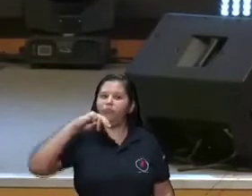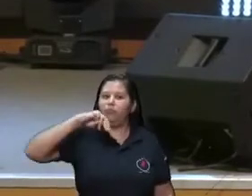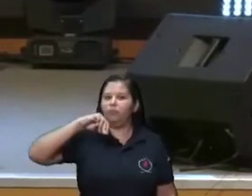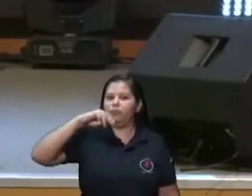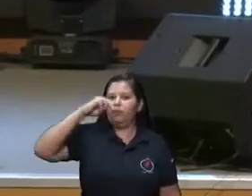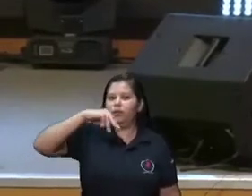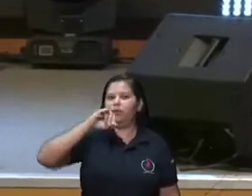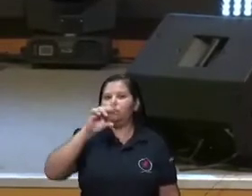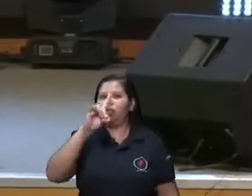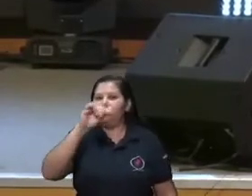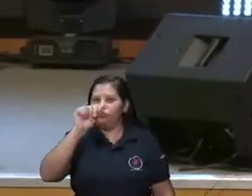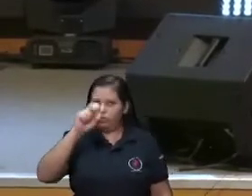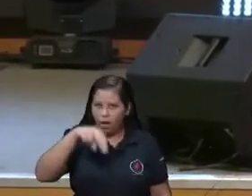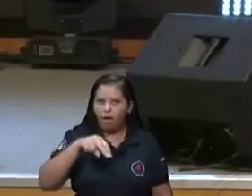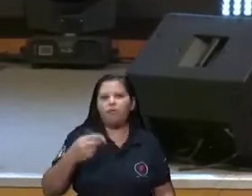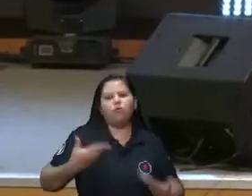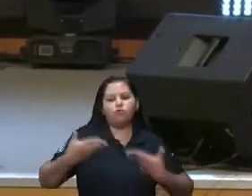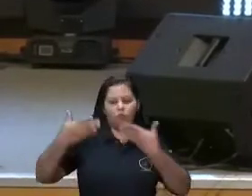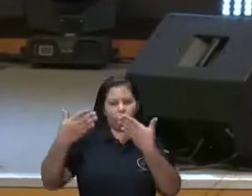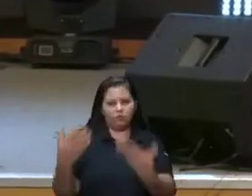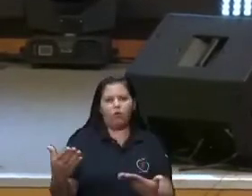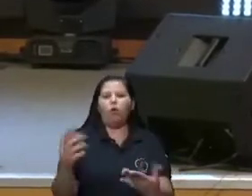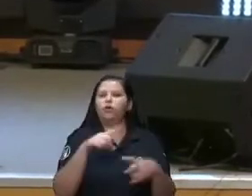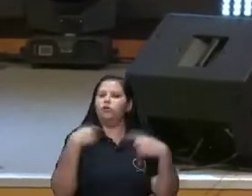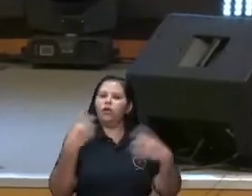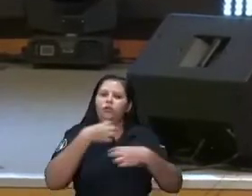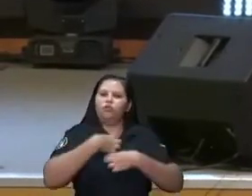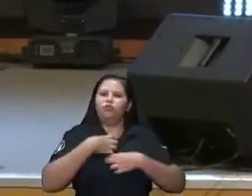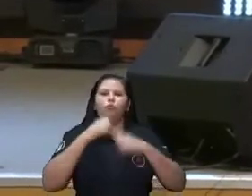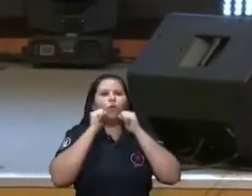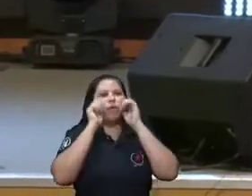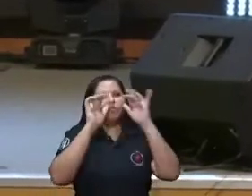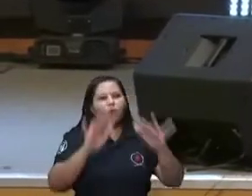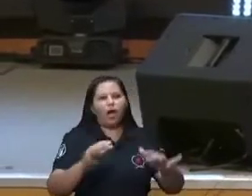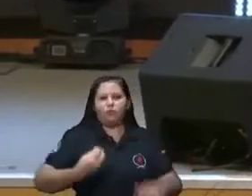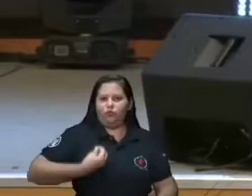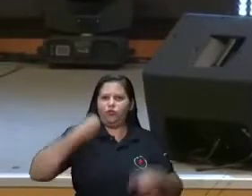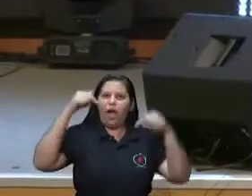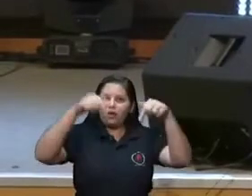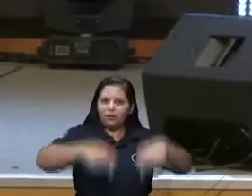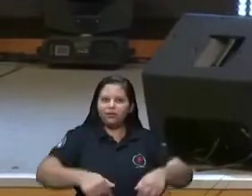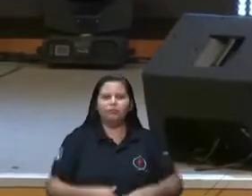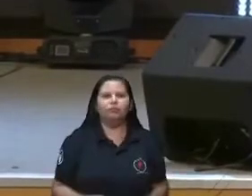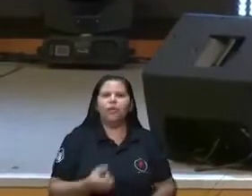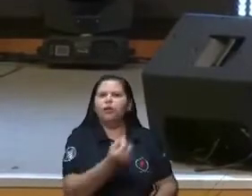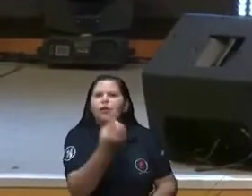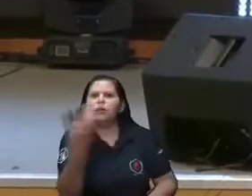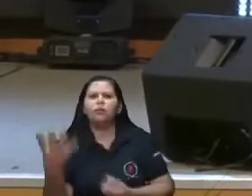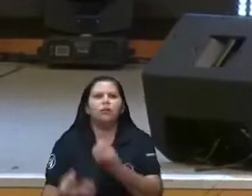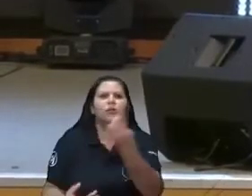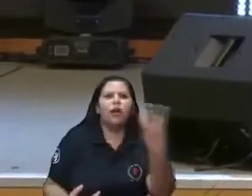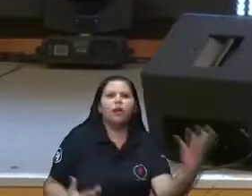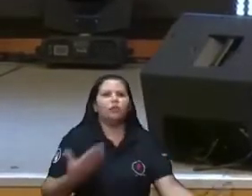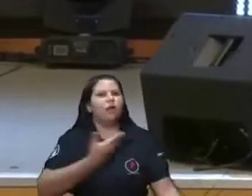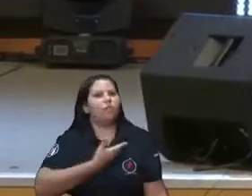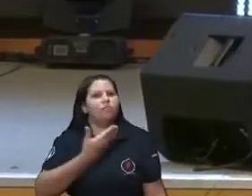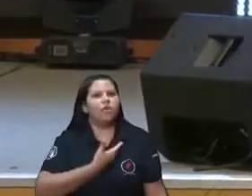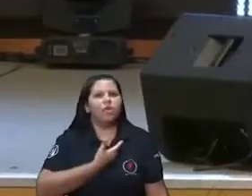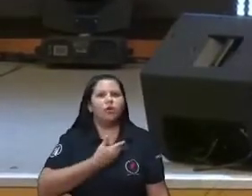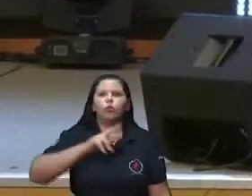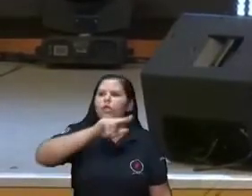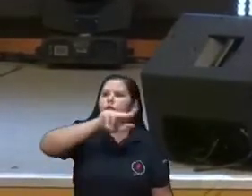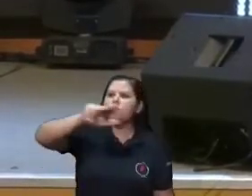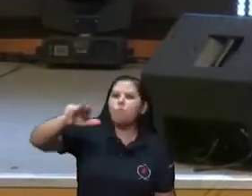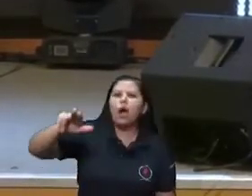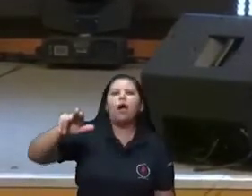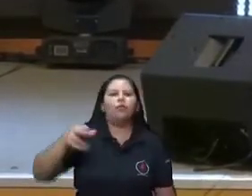nos honra, nos abençoa estar aqui esta noite. Há aqui tantos amigos e irmãos que amamos o Senhor, é